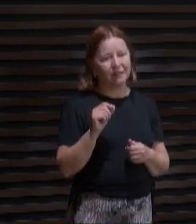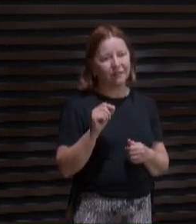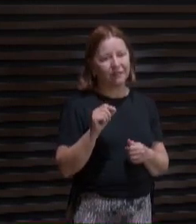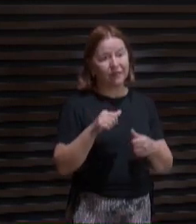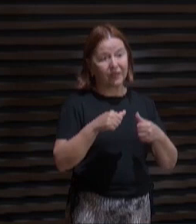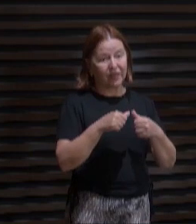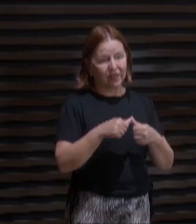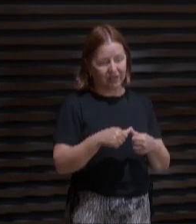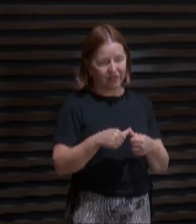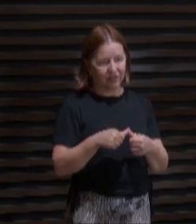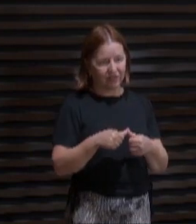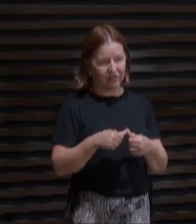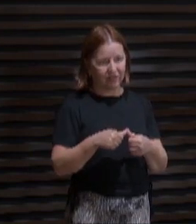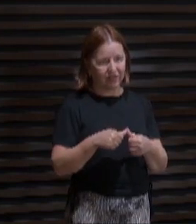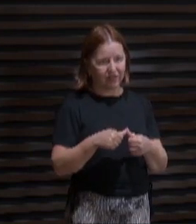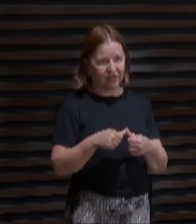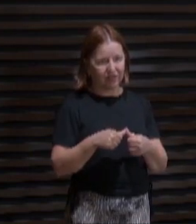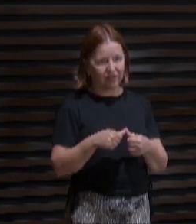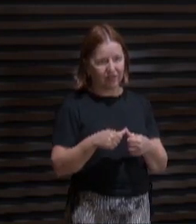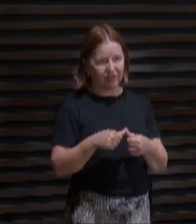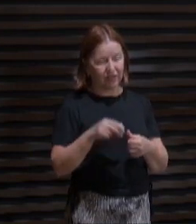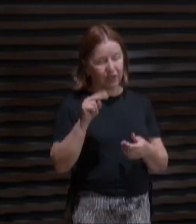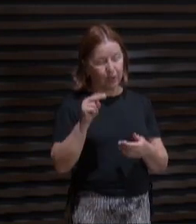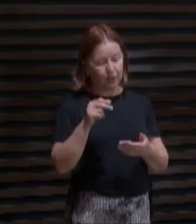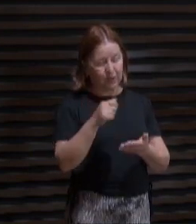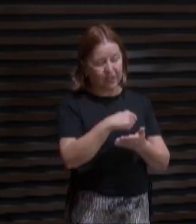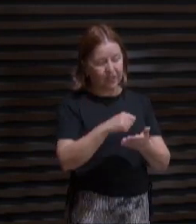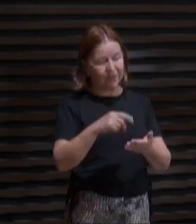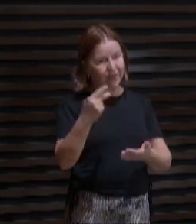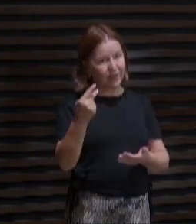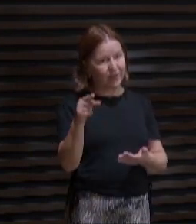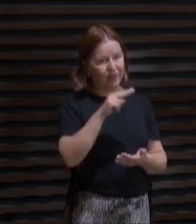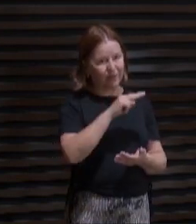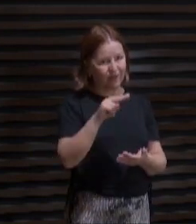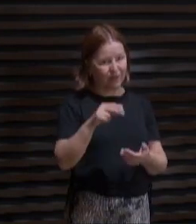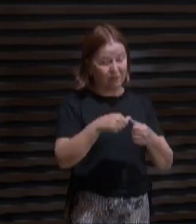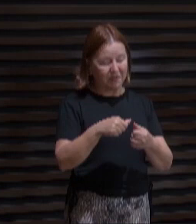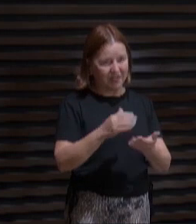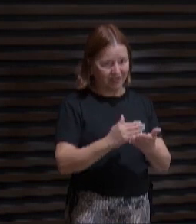Este que nunca assinou o seu nome nesse livro.